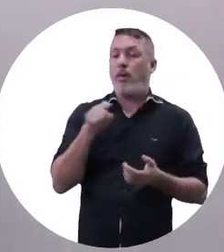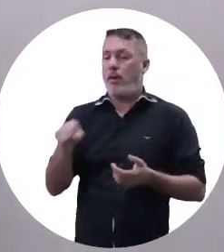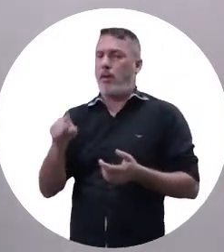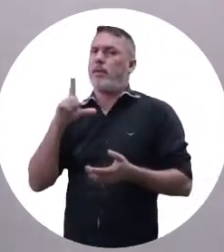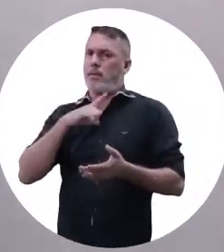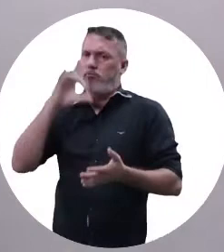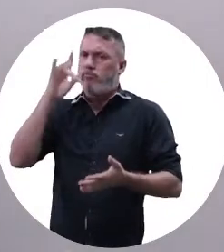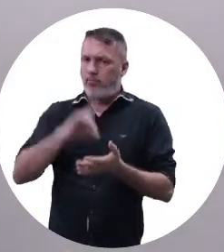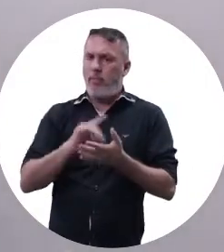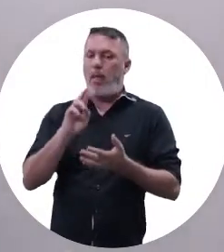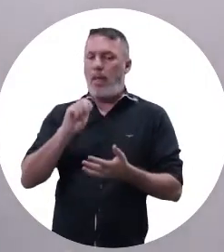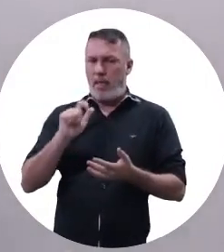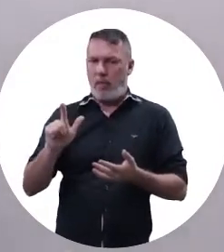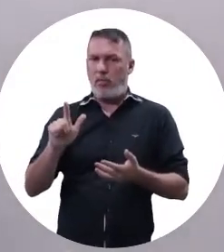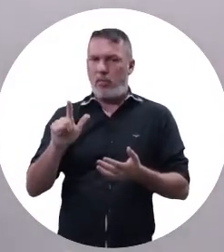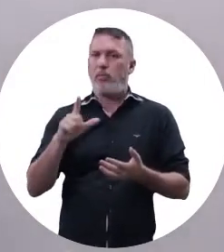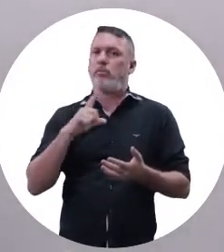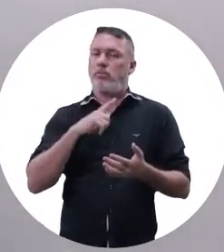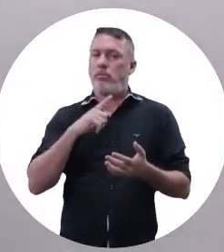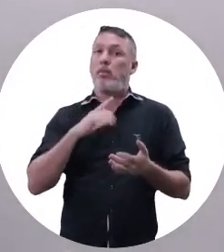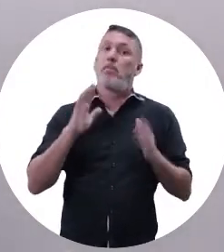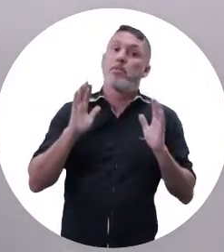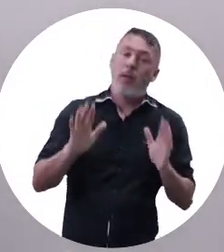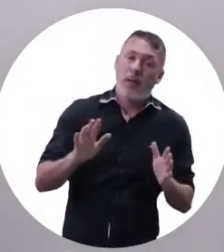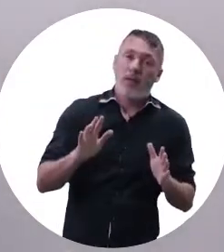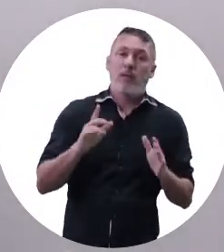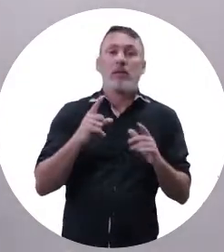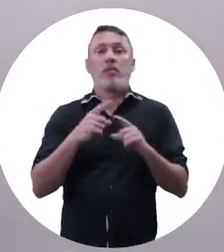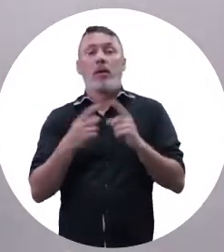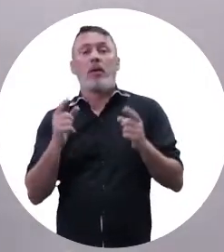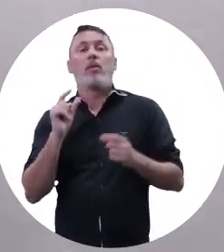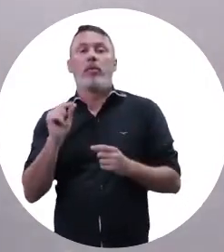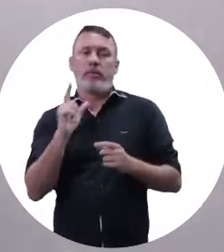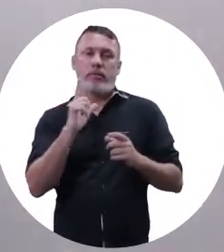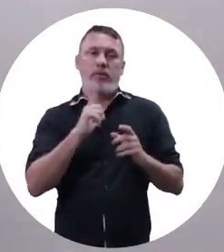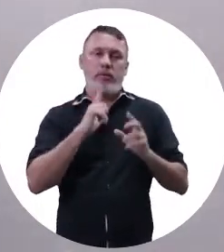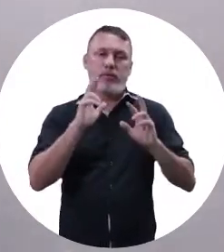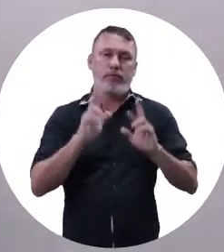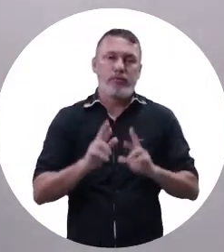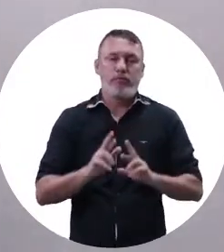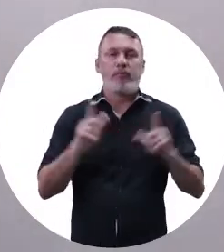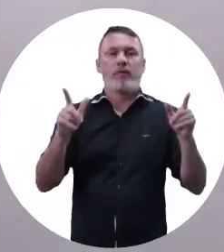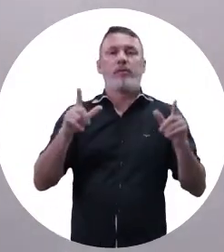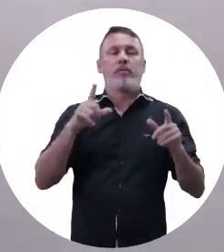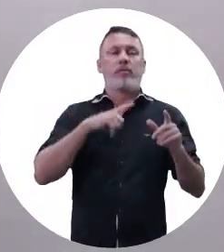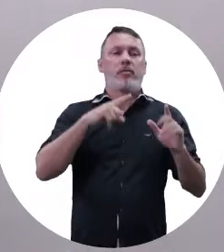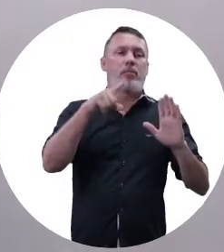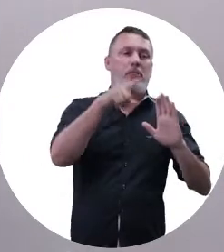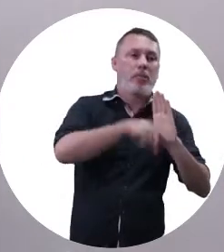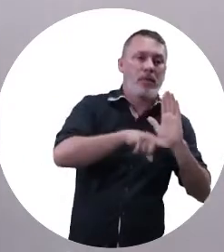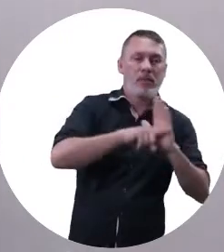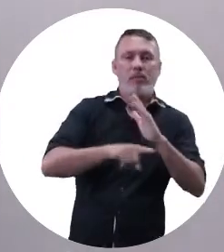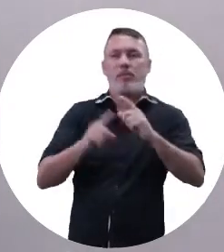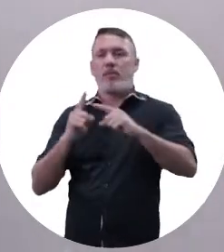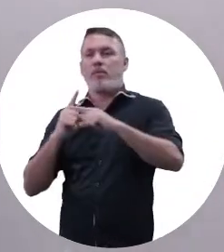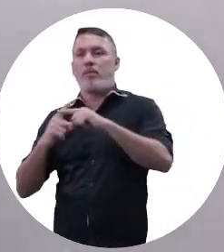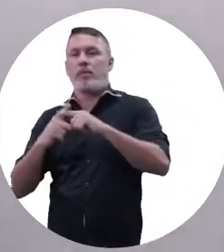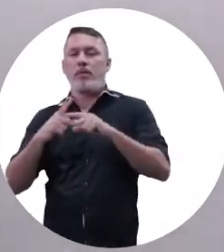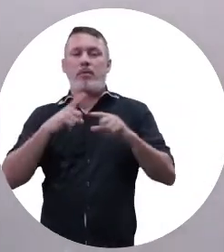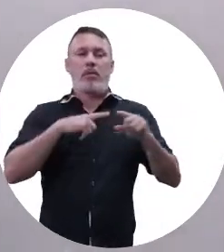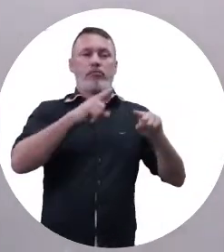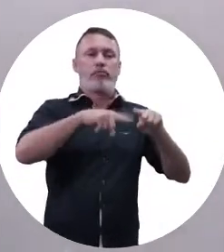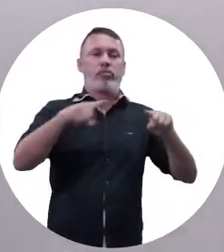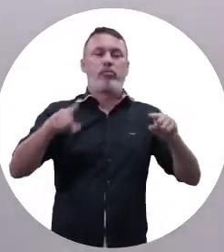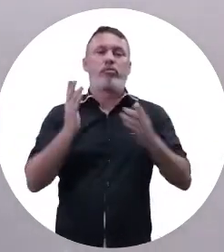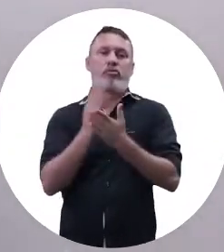formações desses cátions e desses ânions. Apesar de que a diferença de eletronegatividade gera